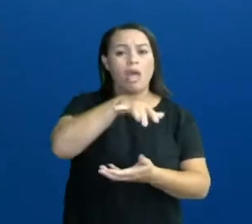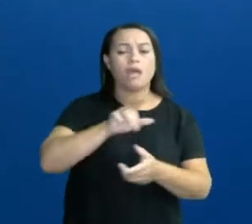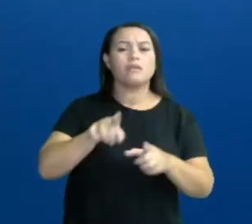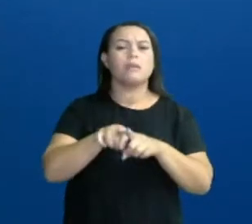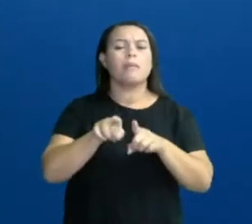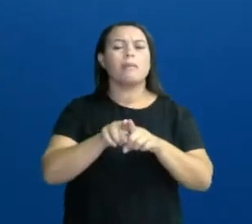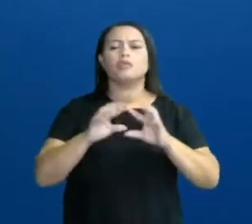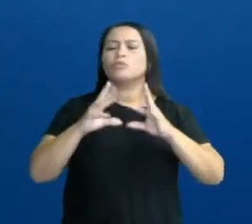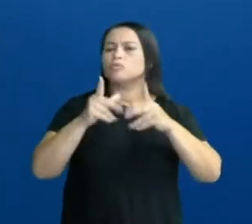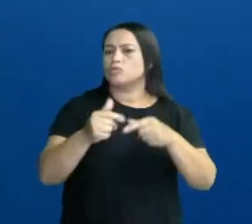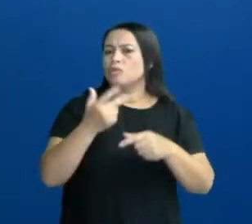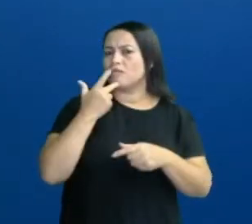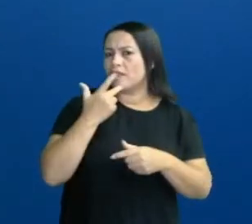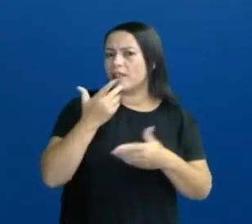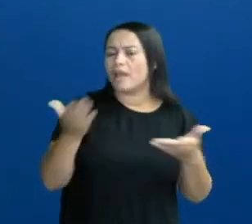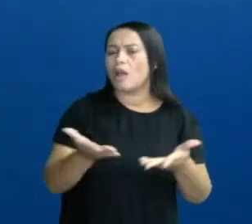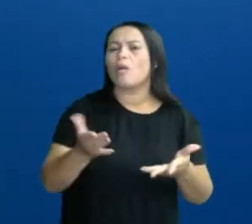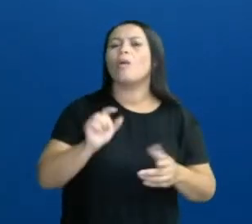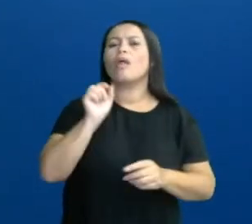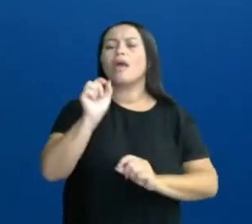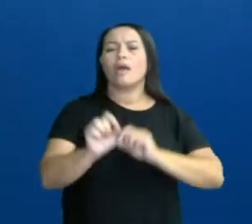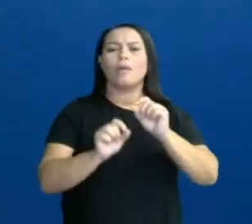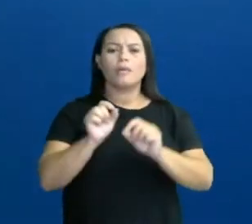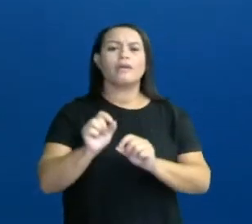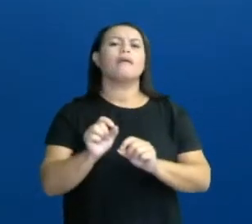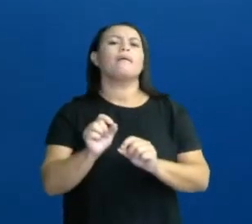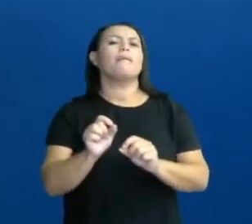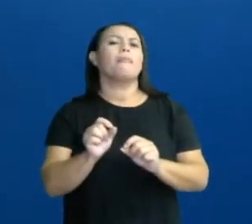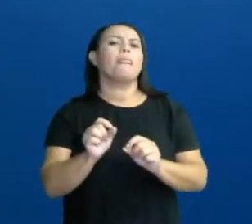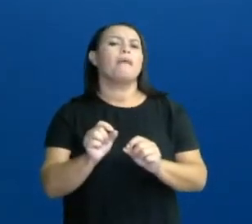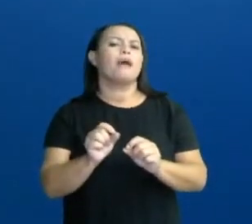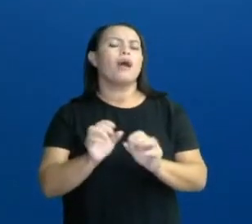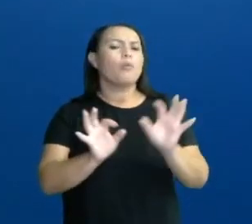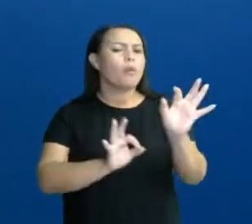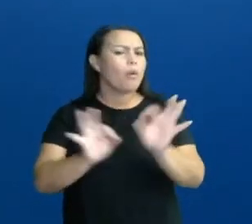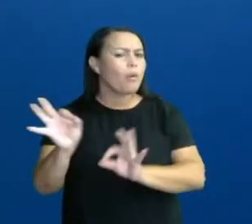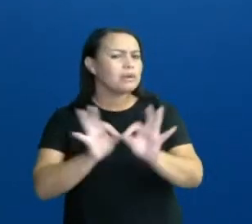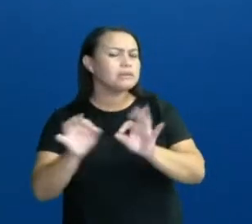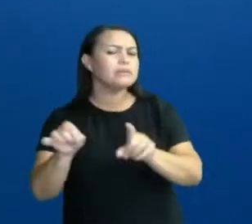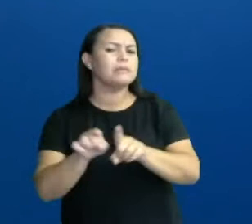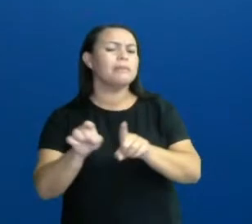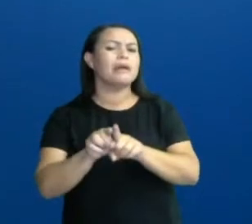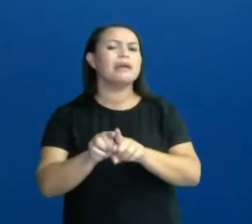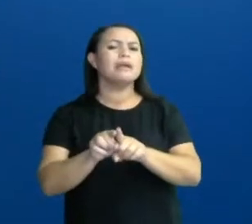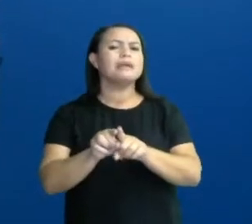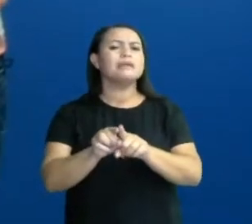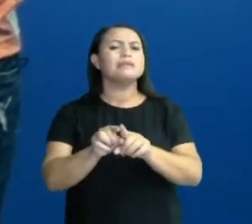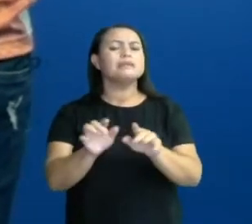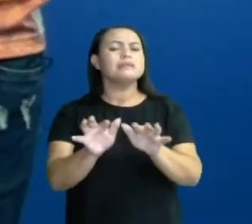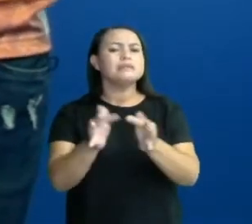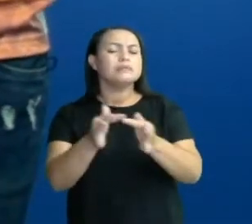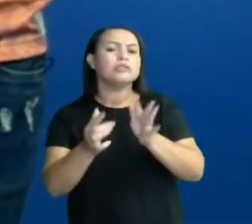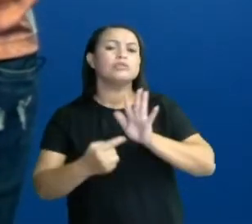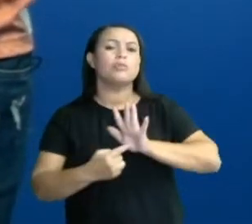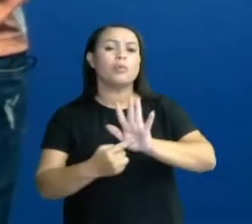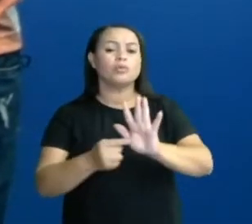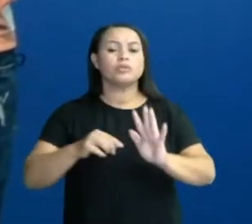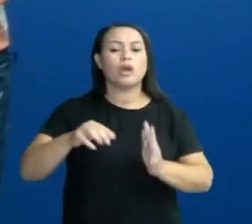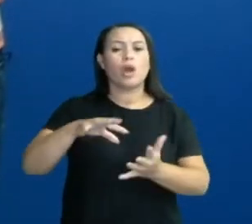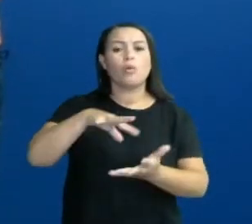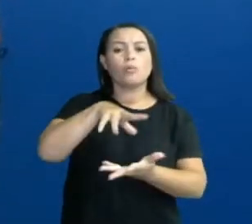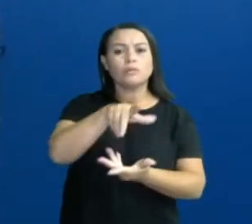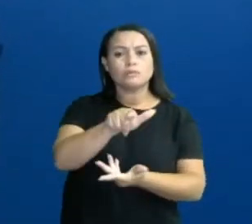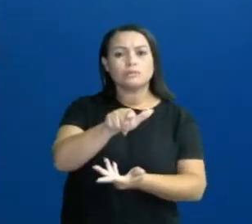ferramentas citadas por mim são, de alguma maneira, formas distintas de representar o espaço geográfico por